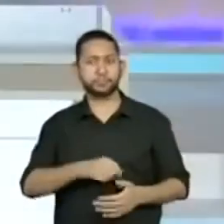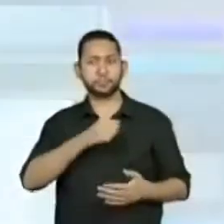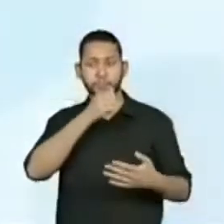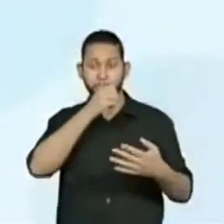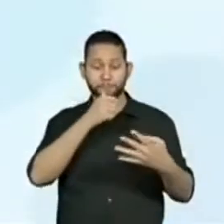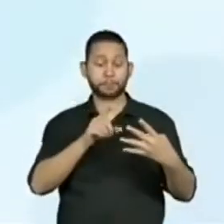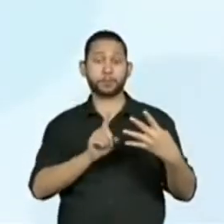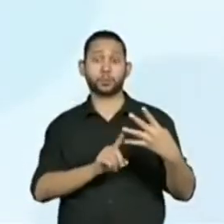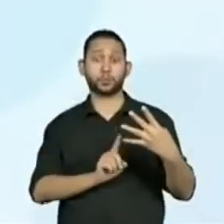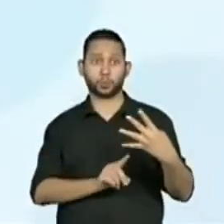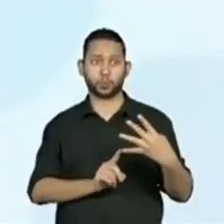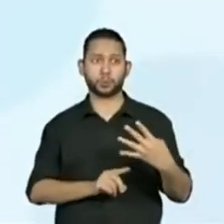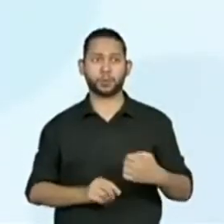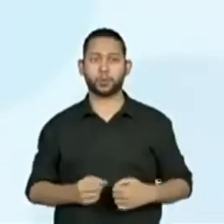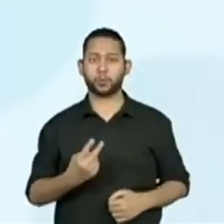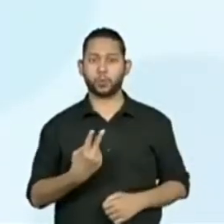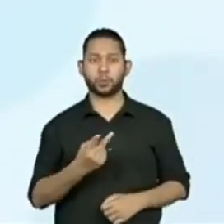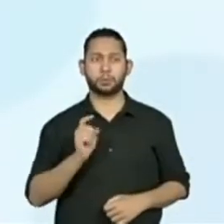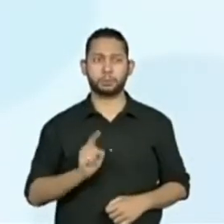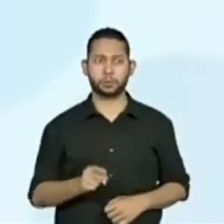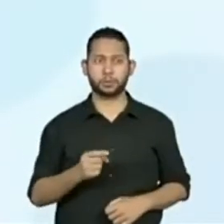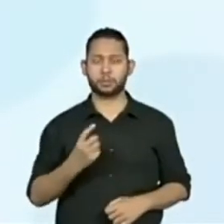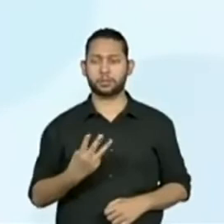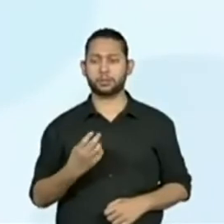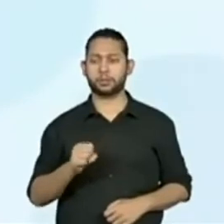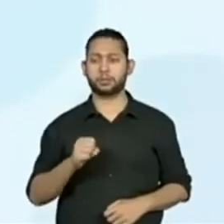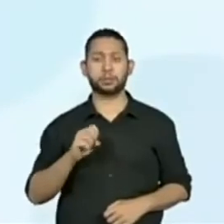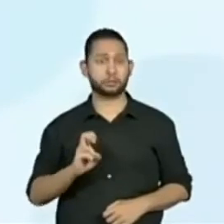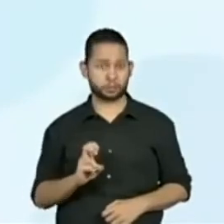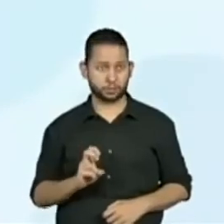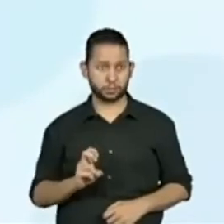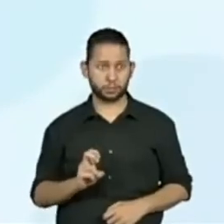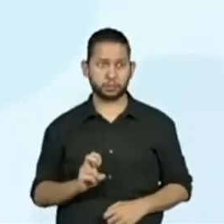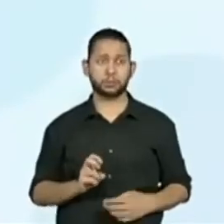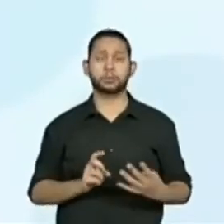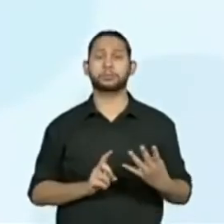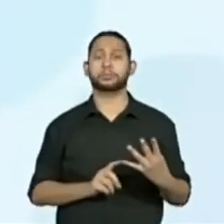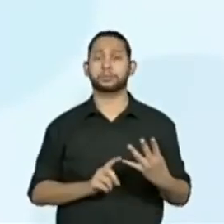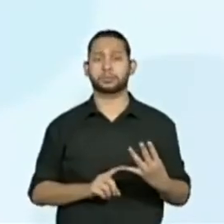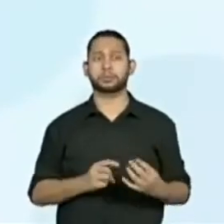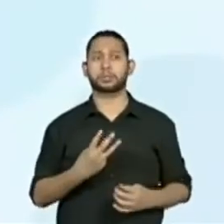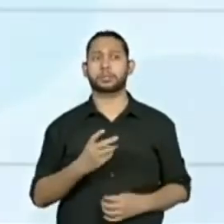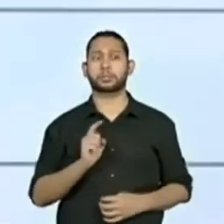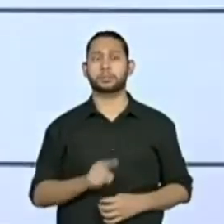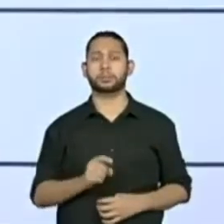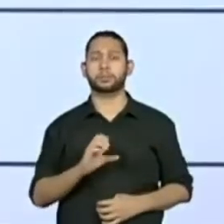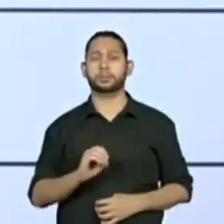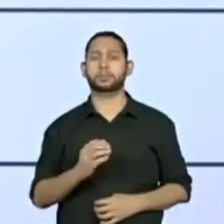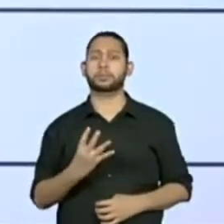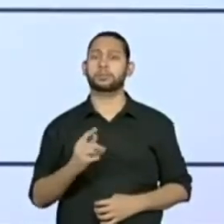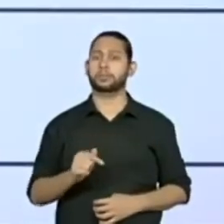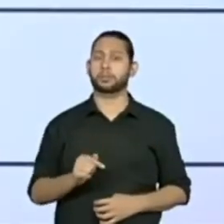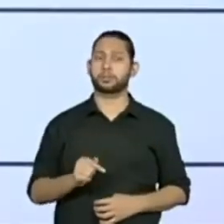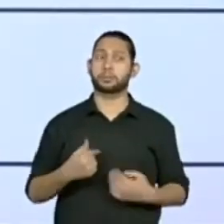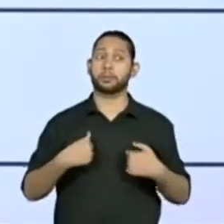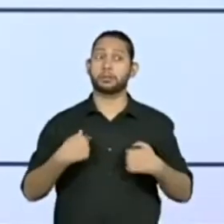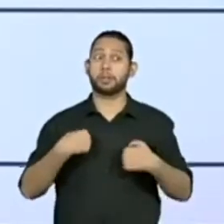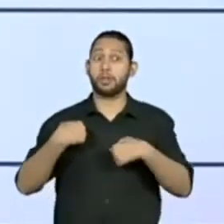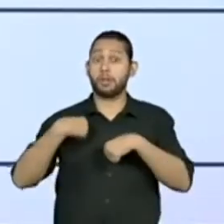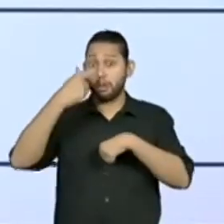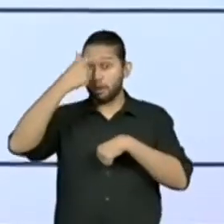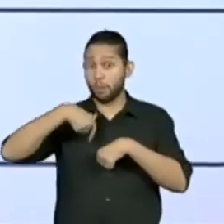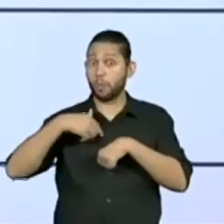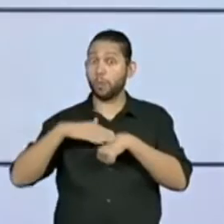dois números, o número 2.385 e 3.047. Só que aí eu vou fazer o seguinte agora, presta